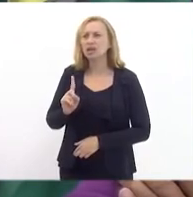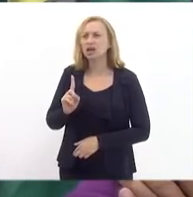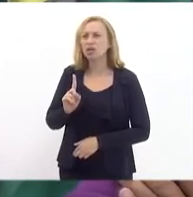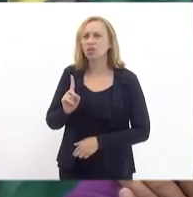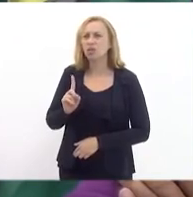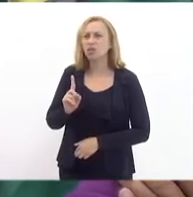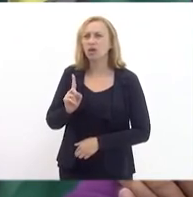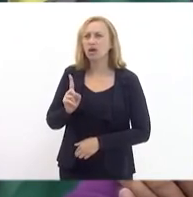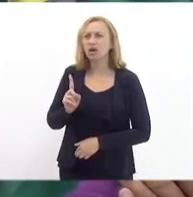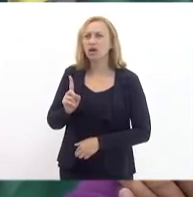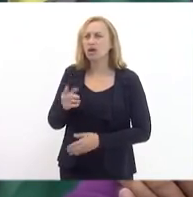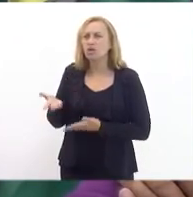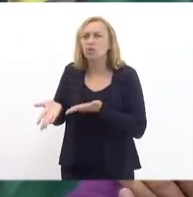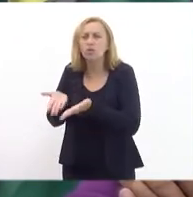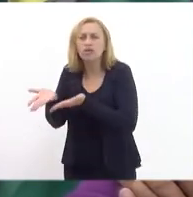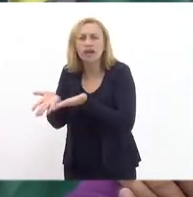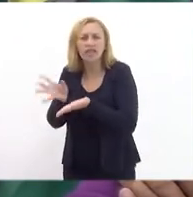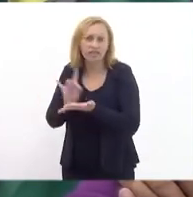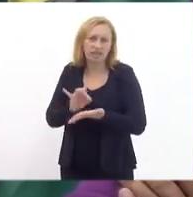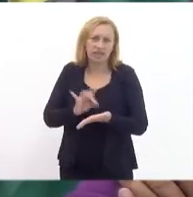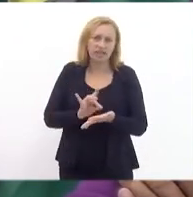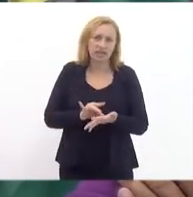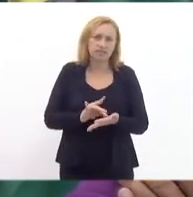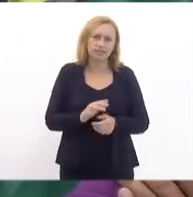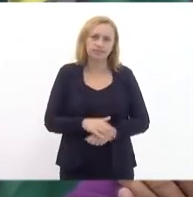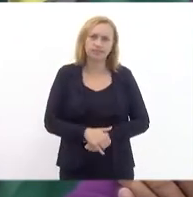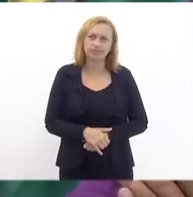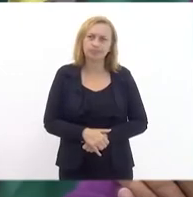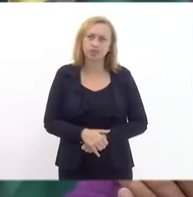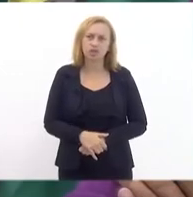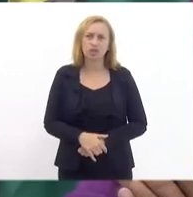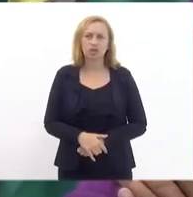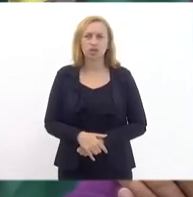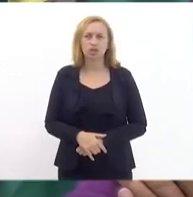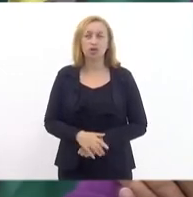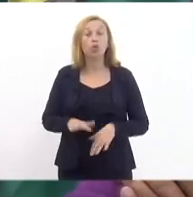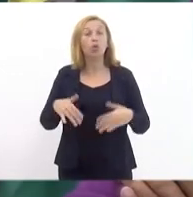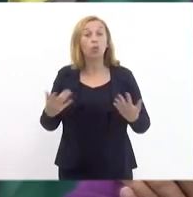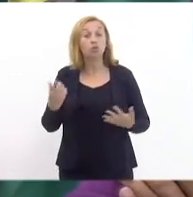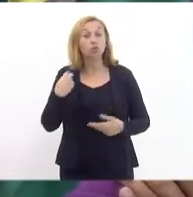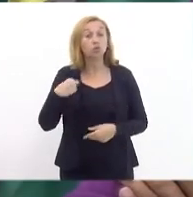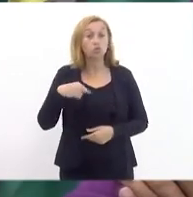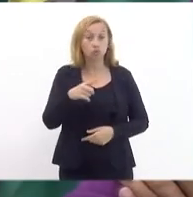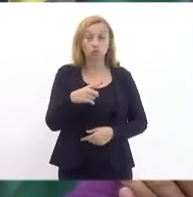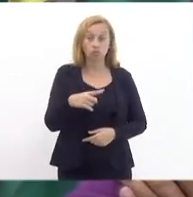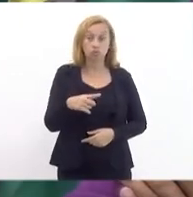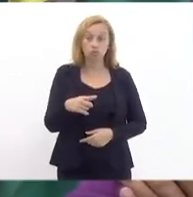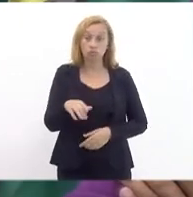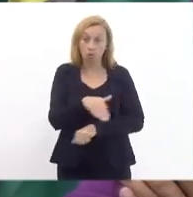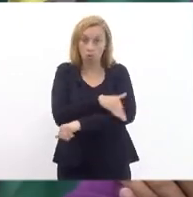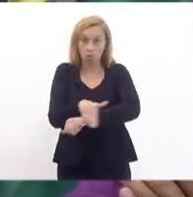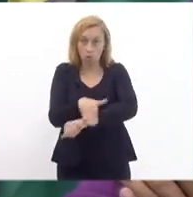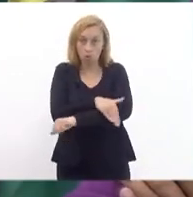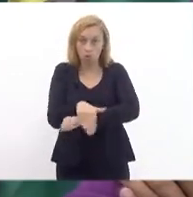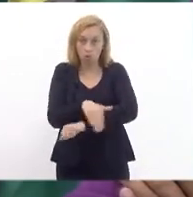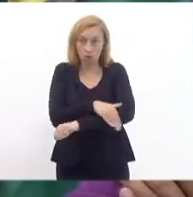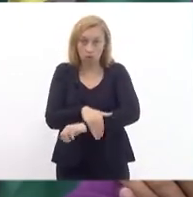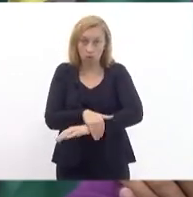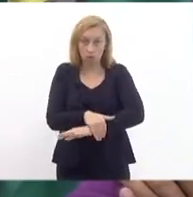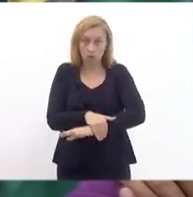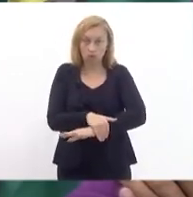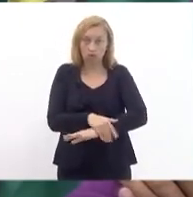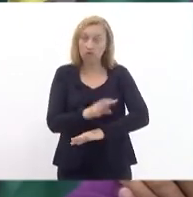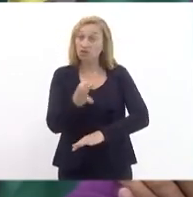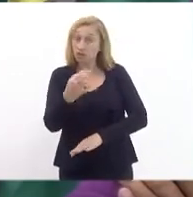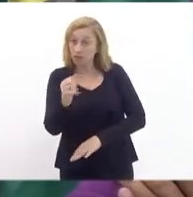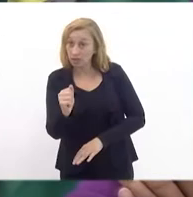verdade. Porque por exemplo, quando nós vamos nas ruas fazer as nossas